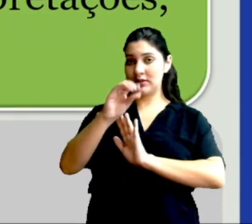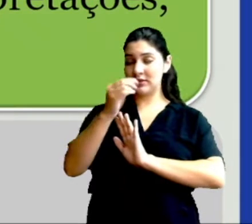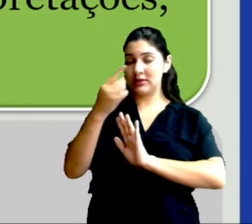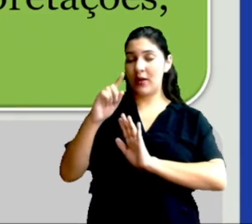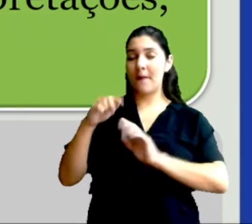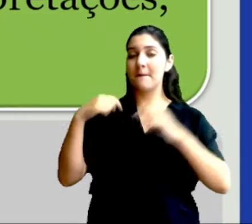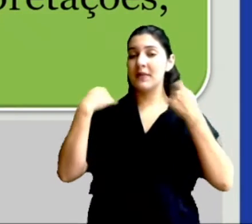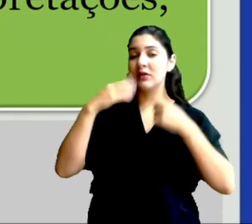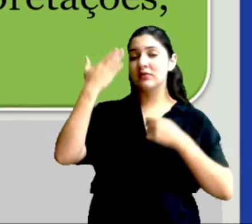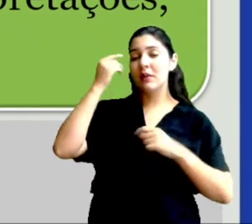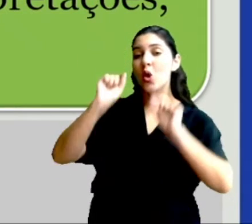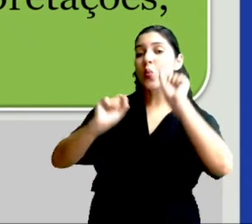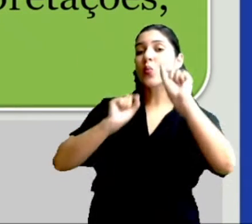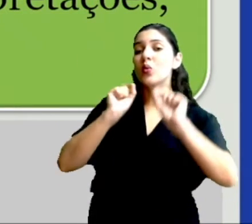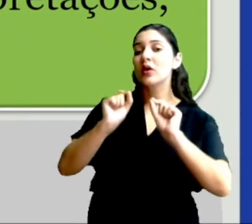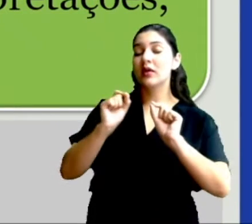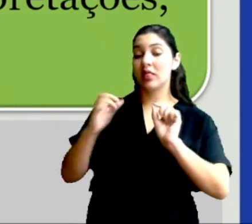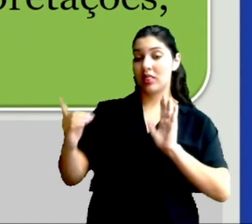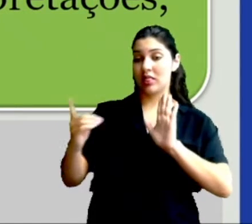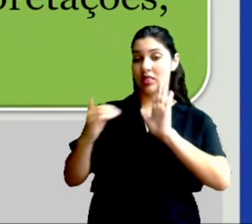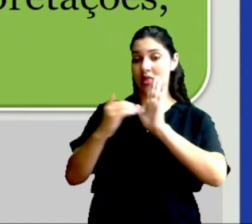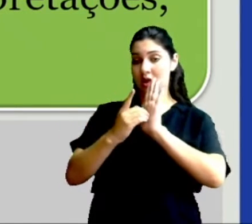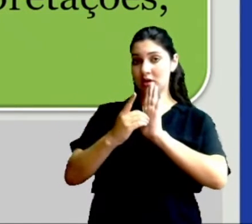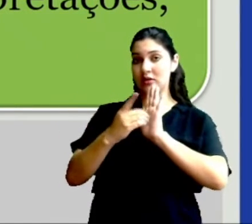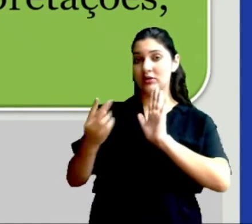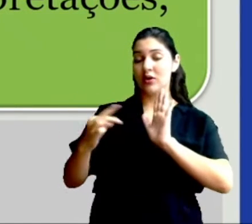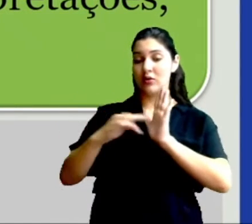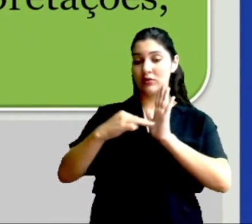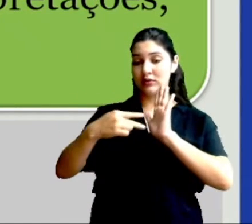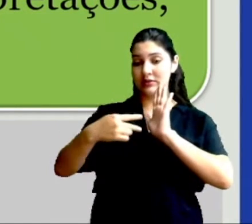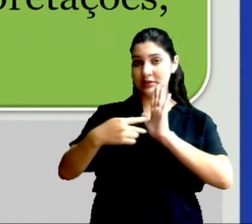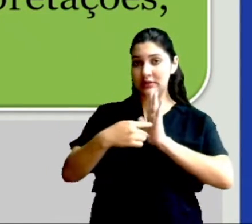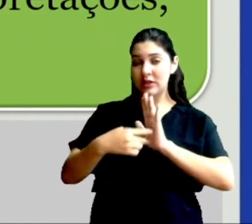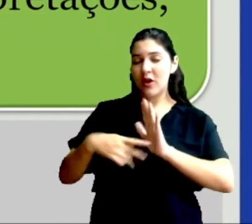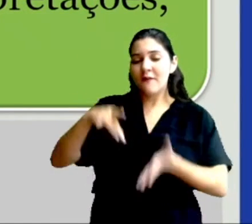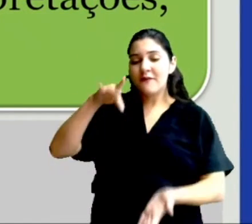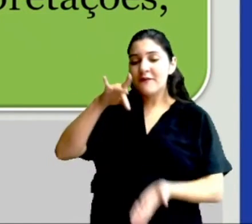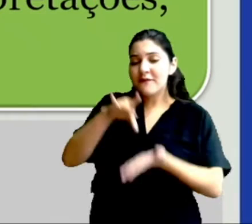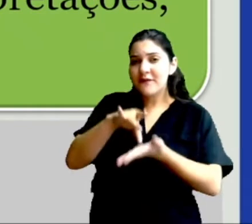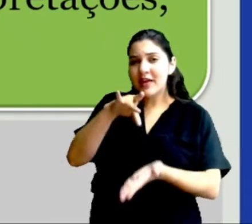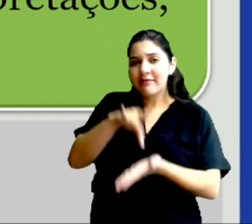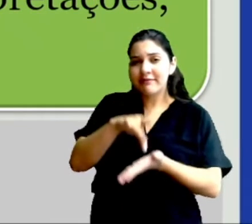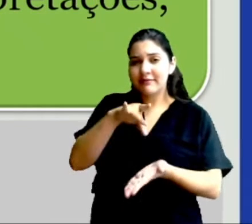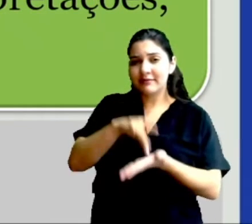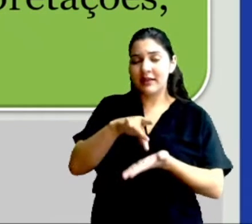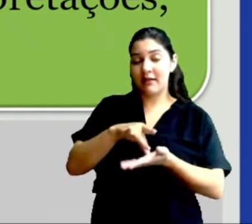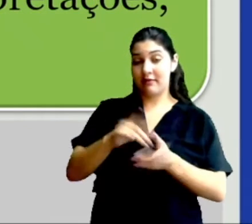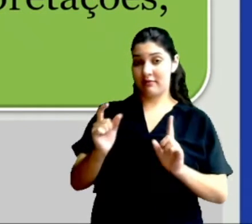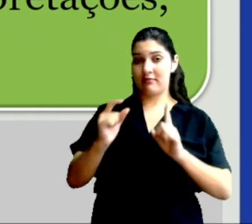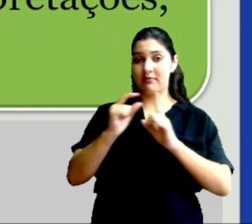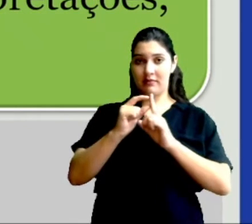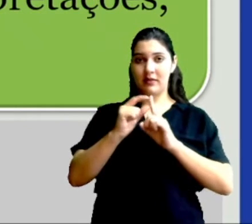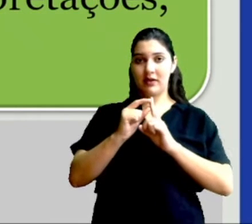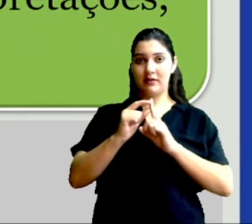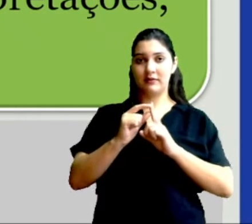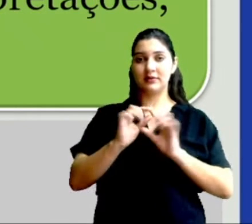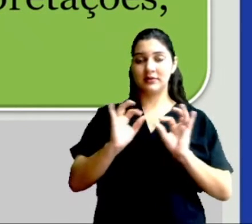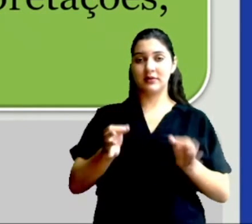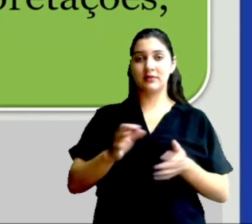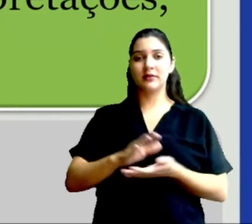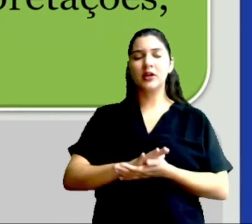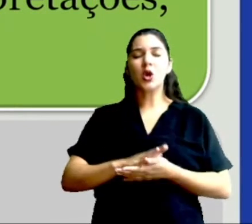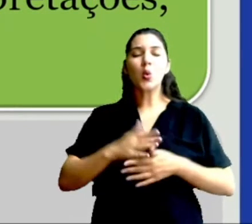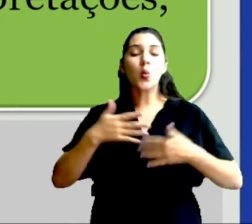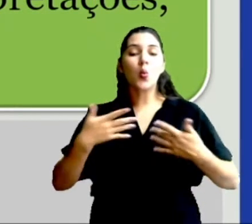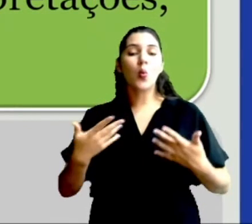tem, ó, denotação é o sentido literal, sentido verdadeiro, real da palavra, tá?